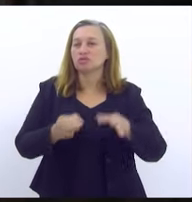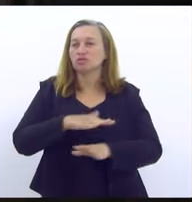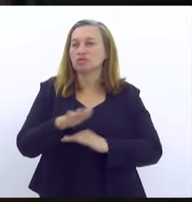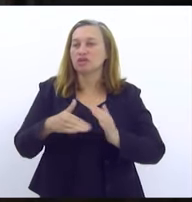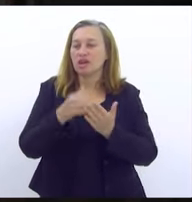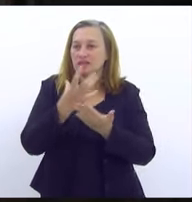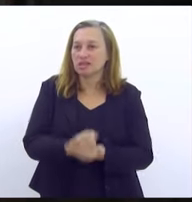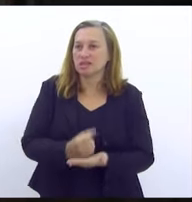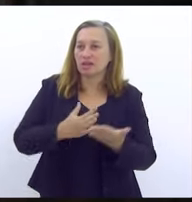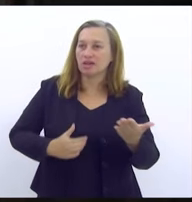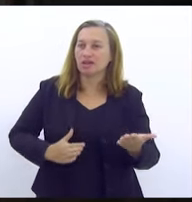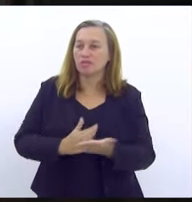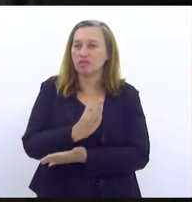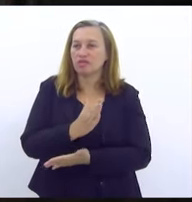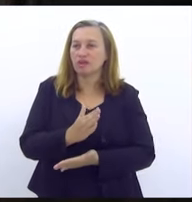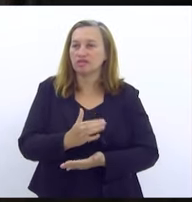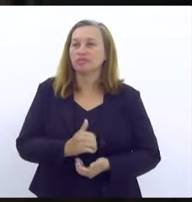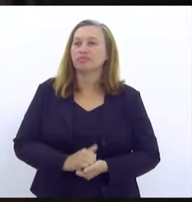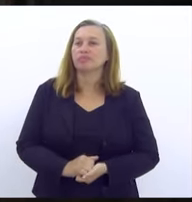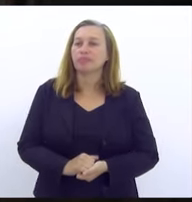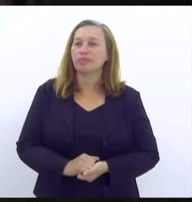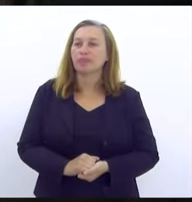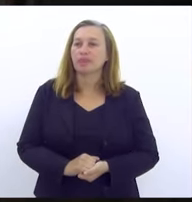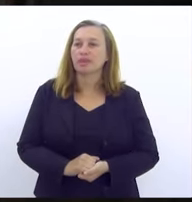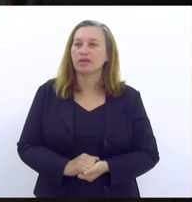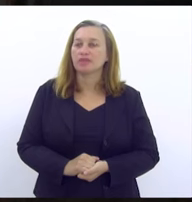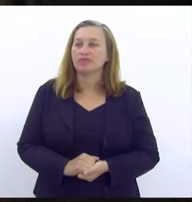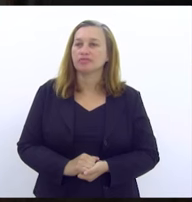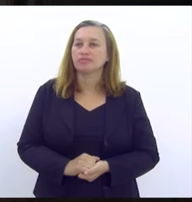que aprovam, mandem-se como estão. Aprovado.